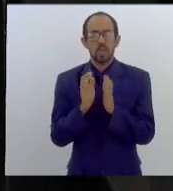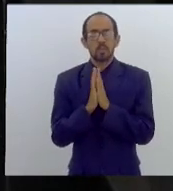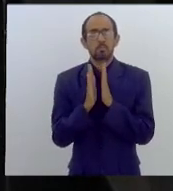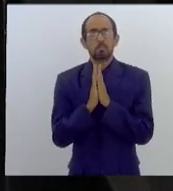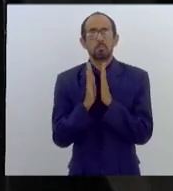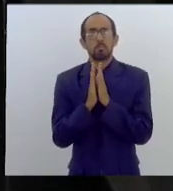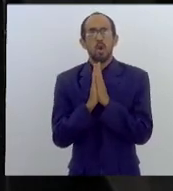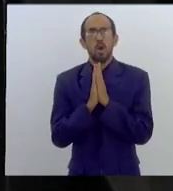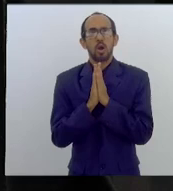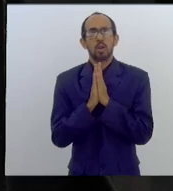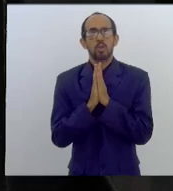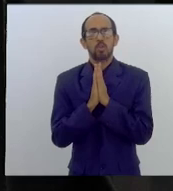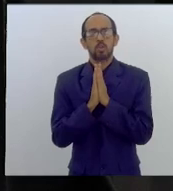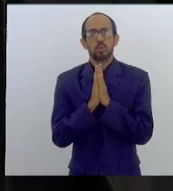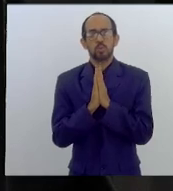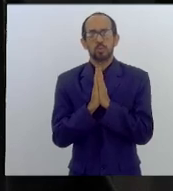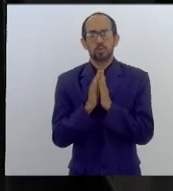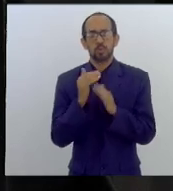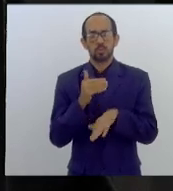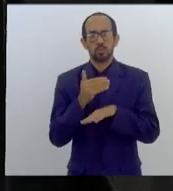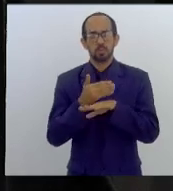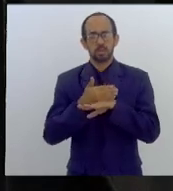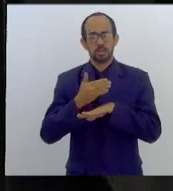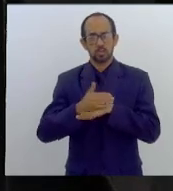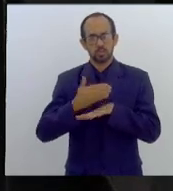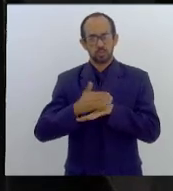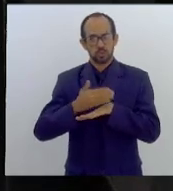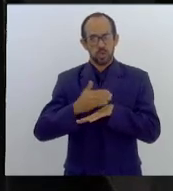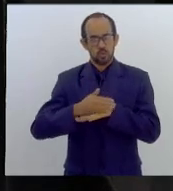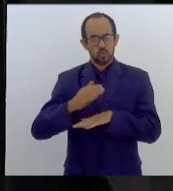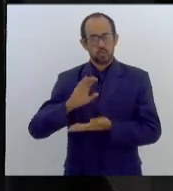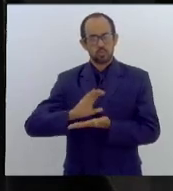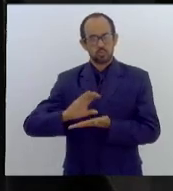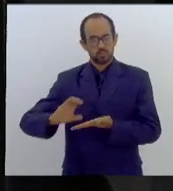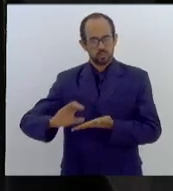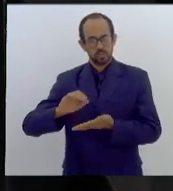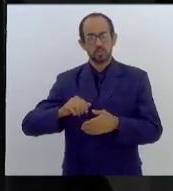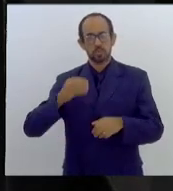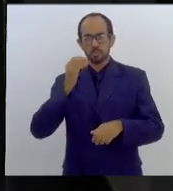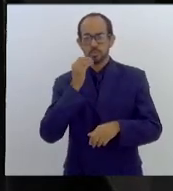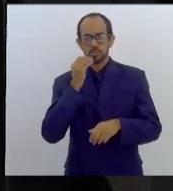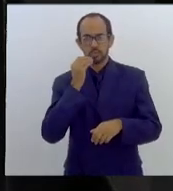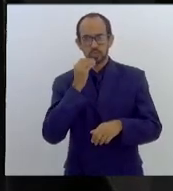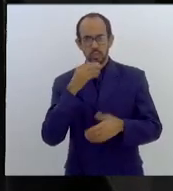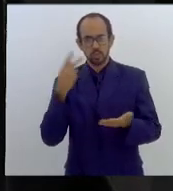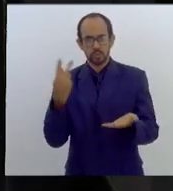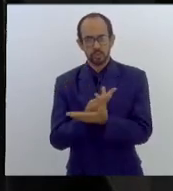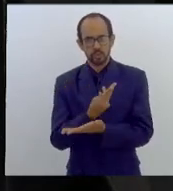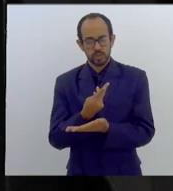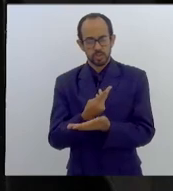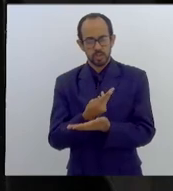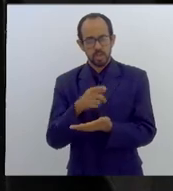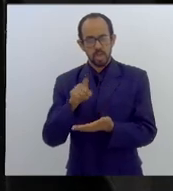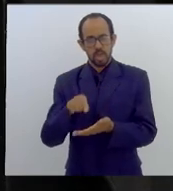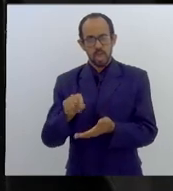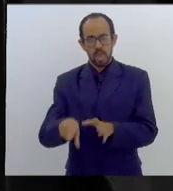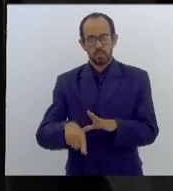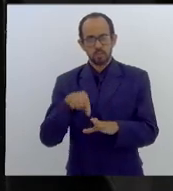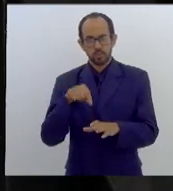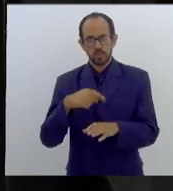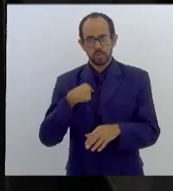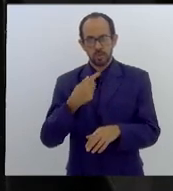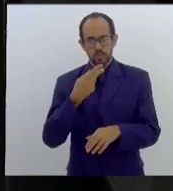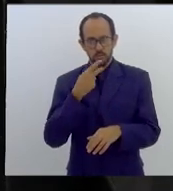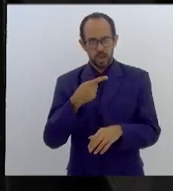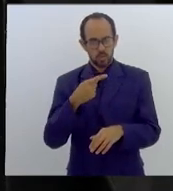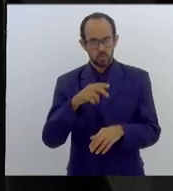um planejamento na execução do seu orçamento, o que os repasses duodecimais poderiam garantir. Então, é o destaque que faço aqui, peço a todos, não se